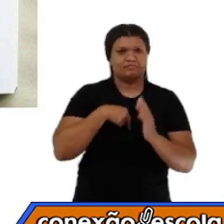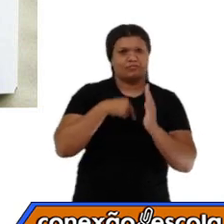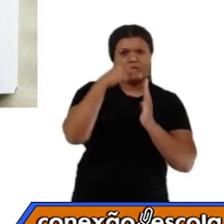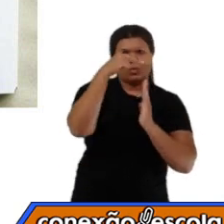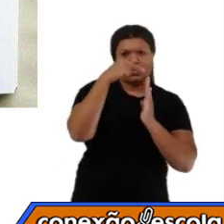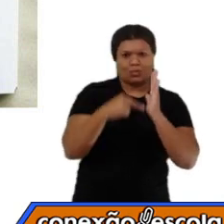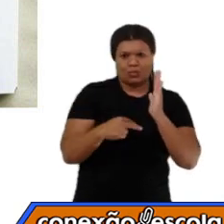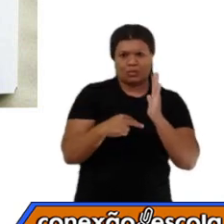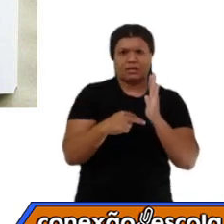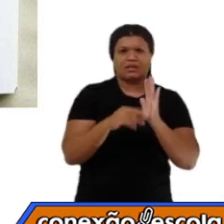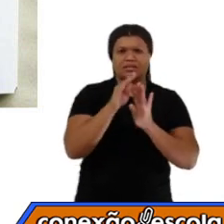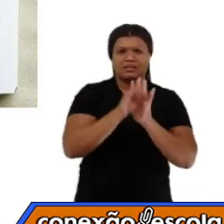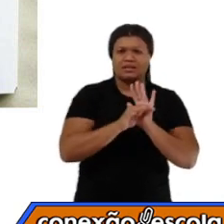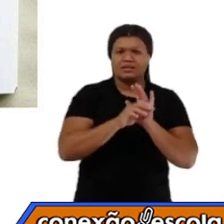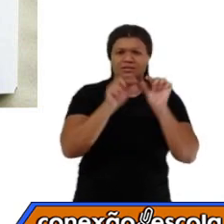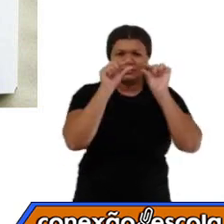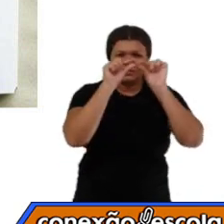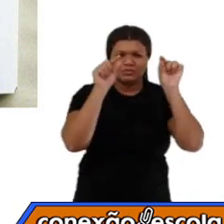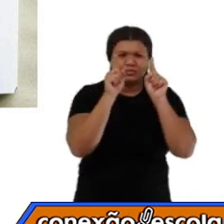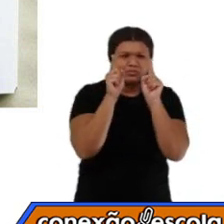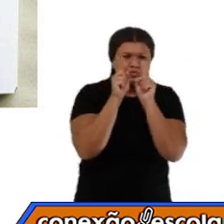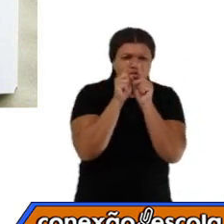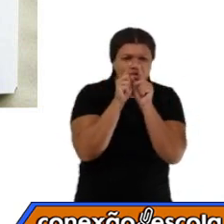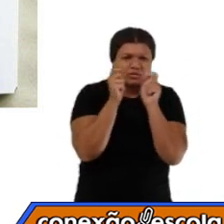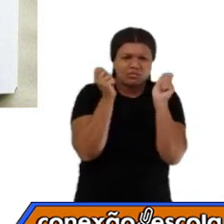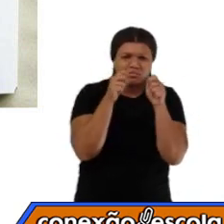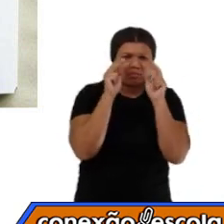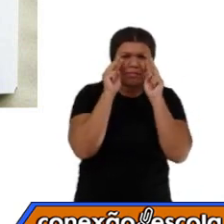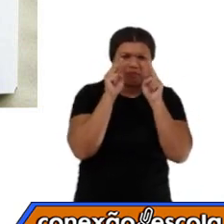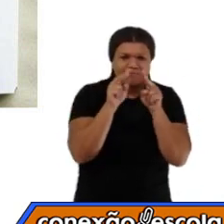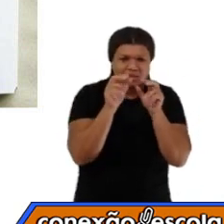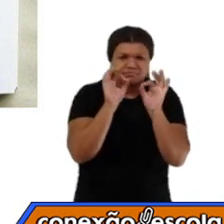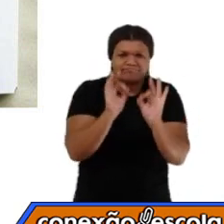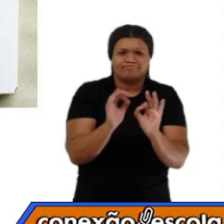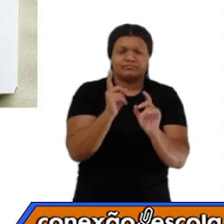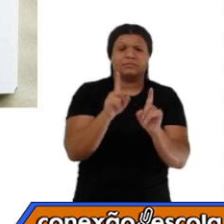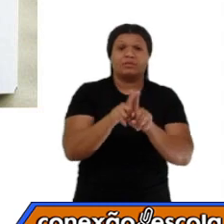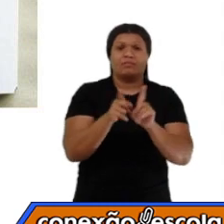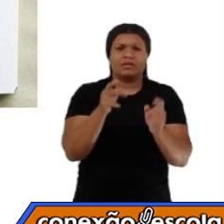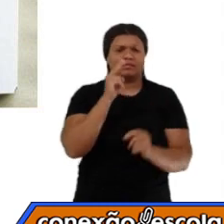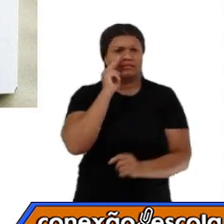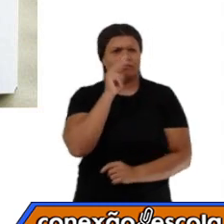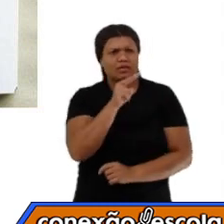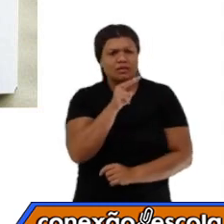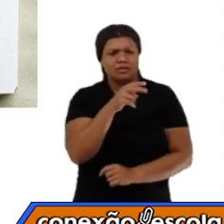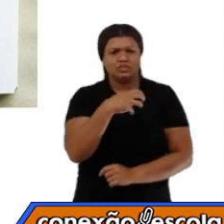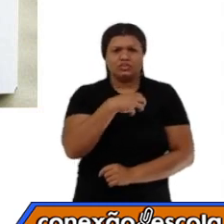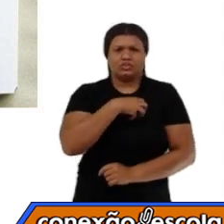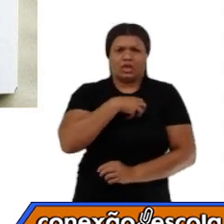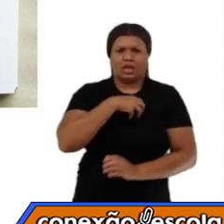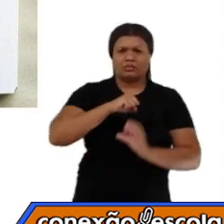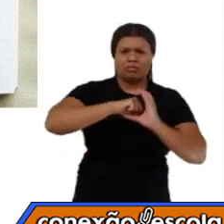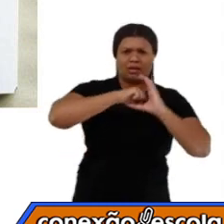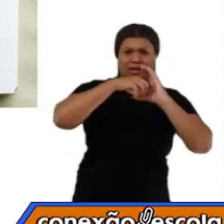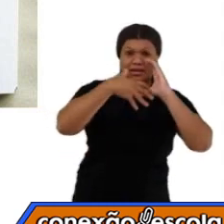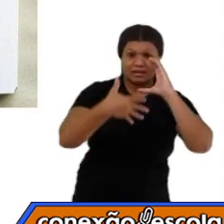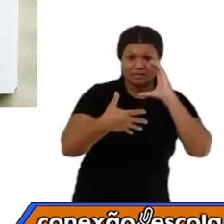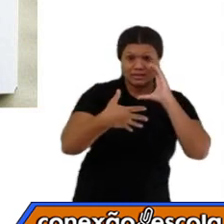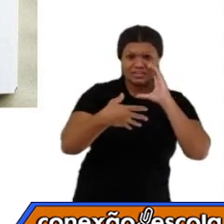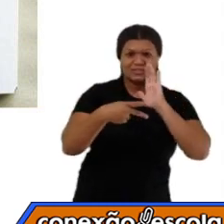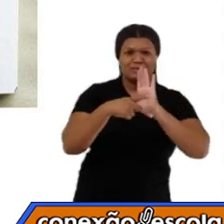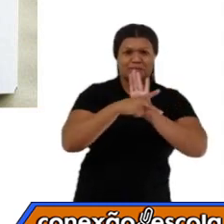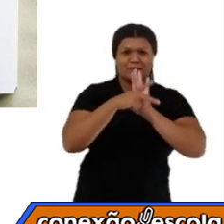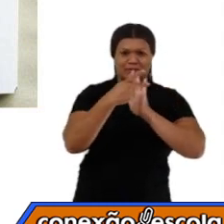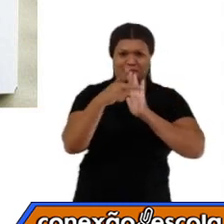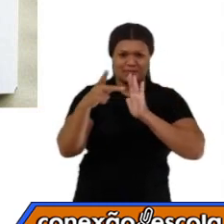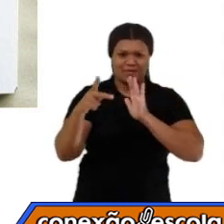até porque não tem como ler. As letras estão bem pequenininhas, mas pela forma, pela estrutura na